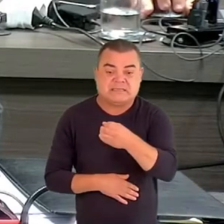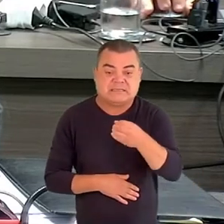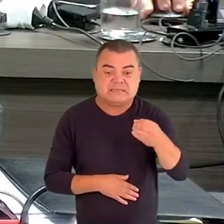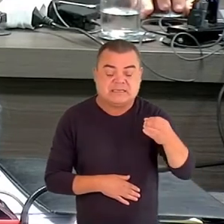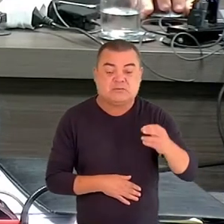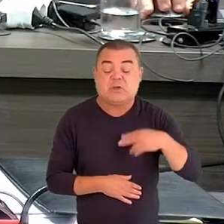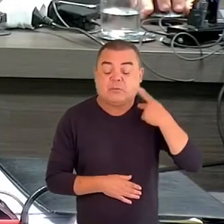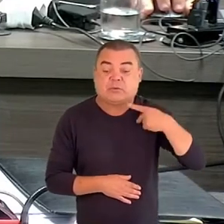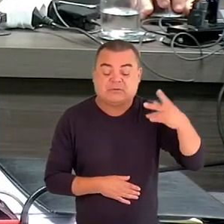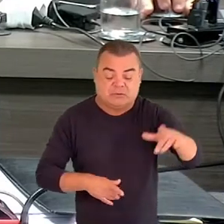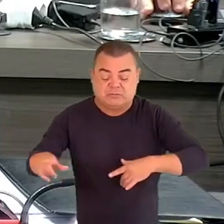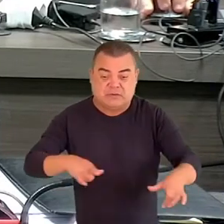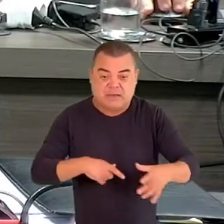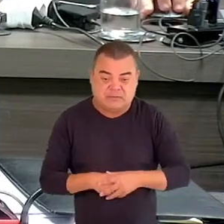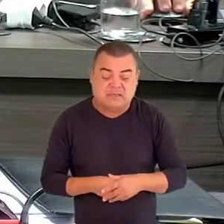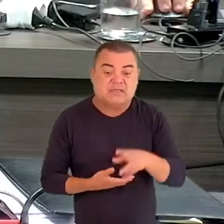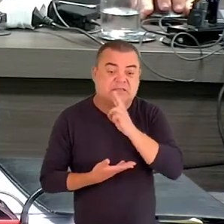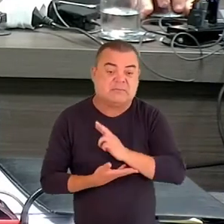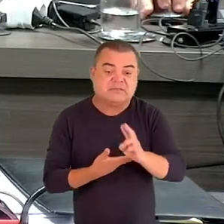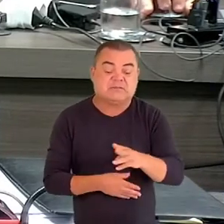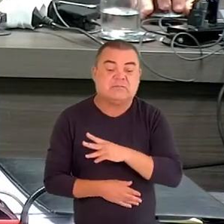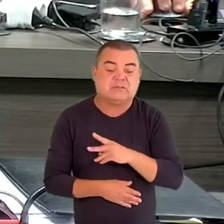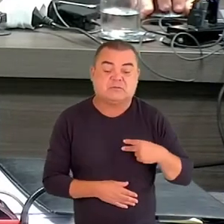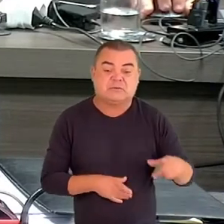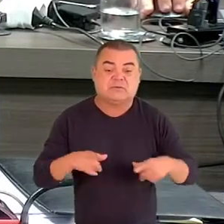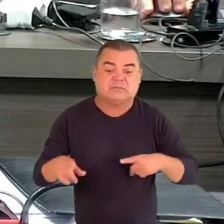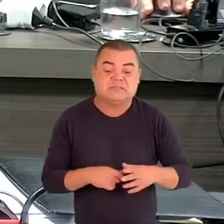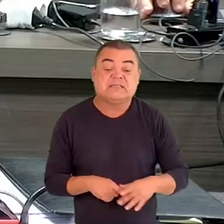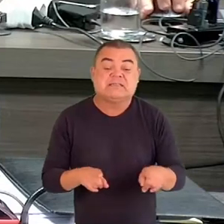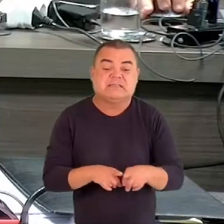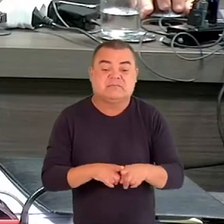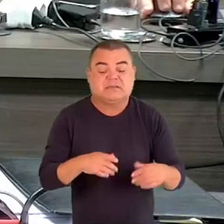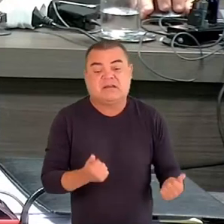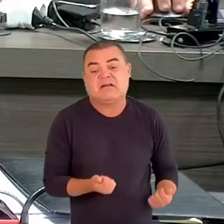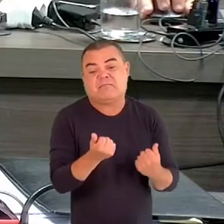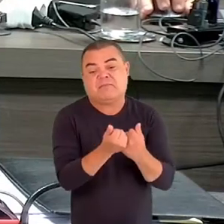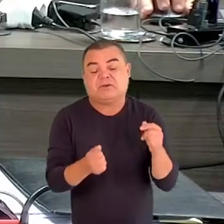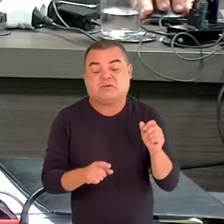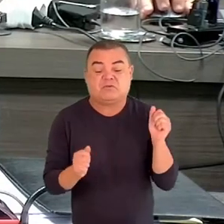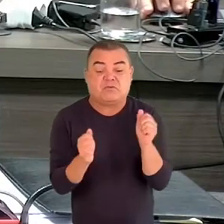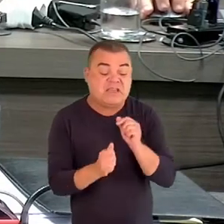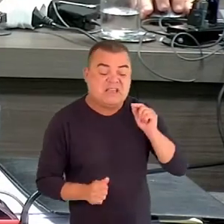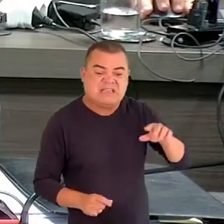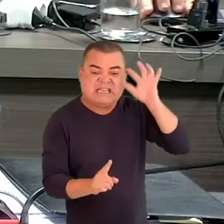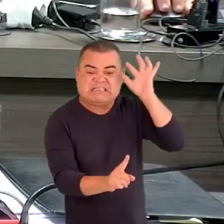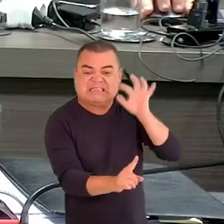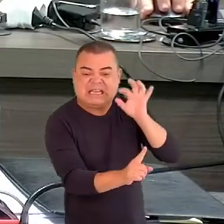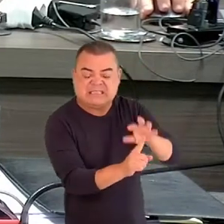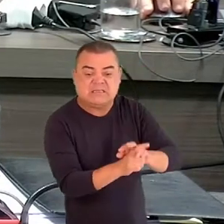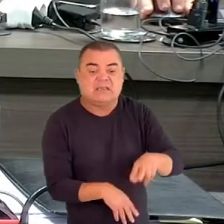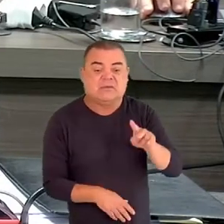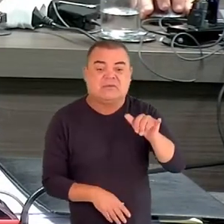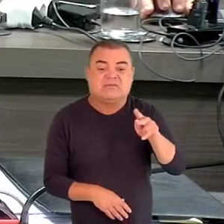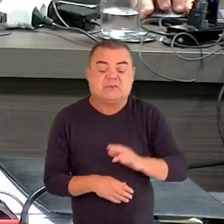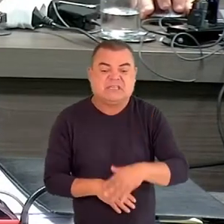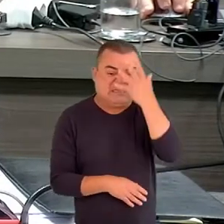que é que representa o Ministério Público do Trabalho, que certamente se solidarizam também com esse ataque vil, essa ofensa gravíssima à